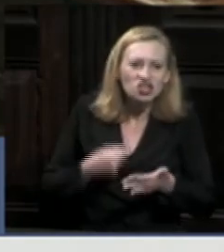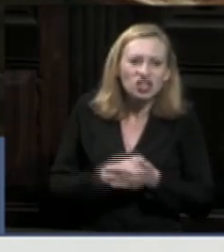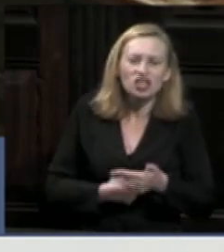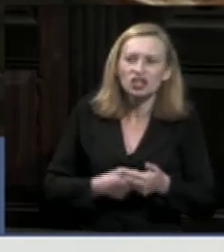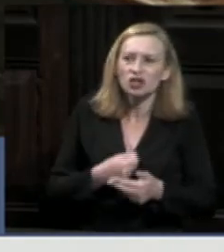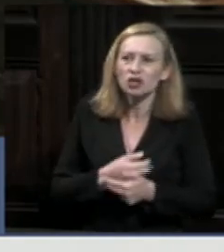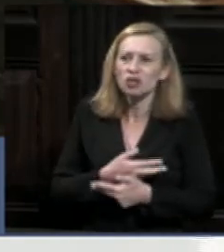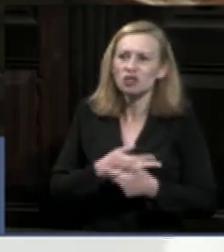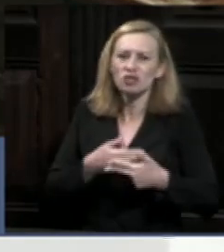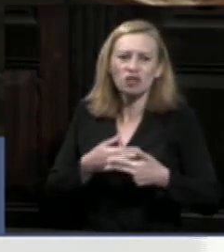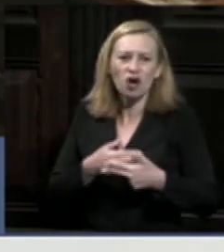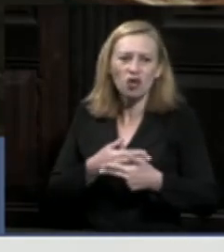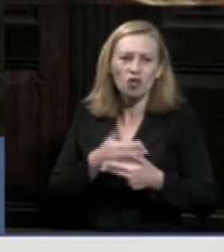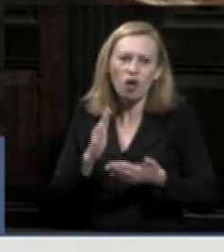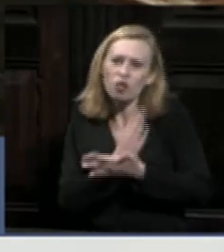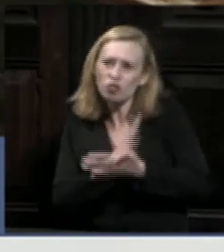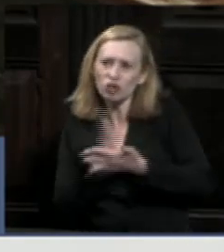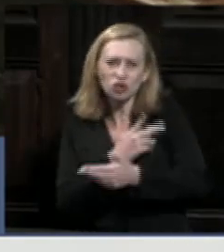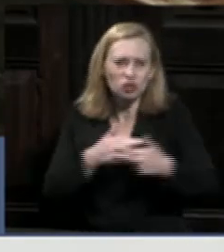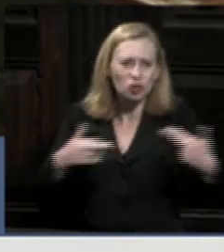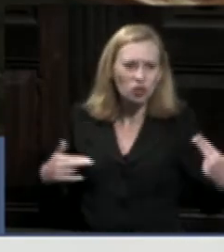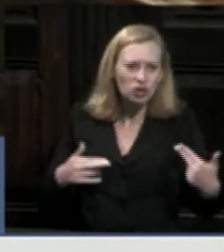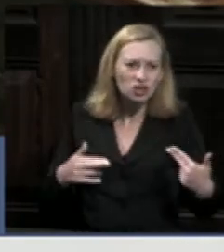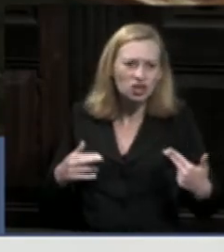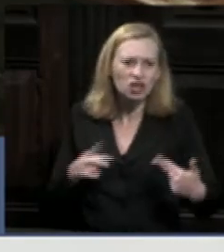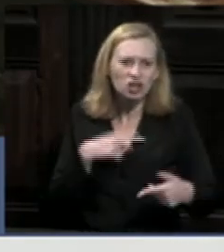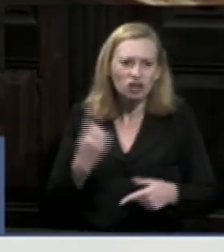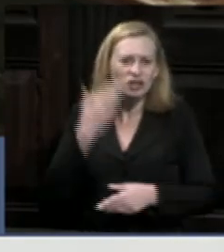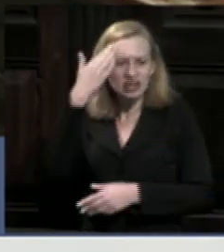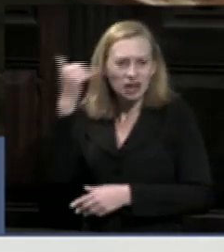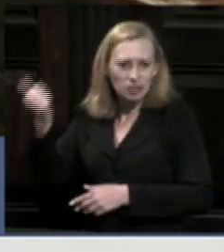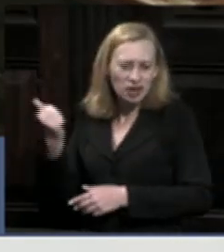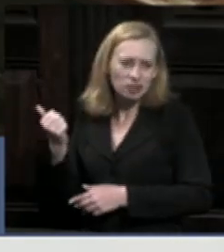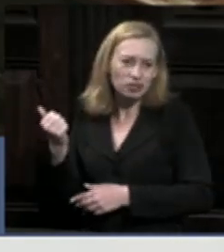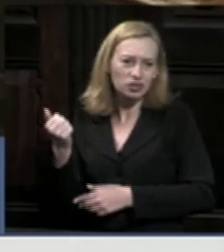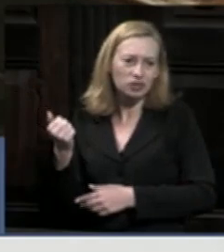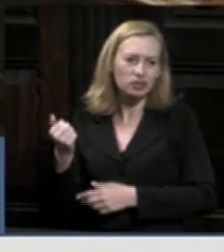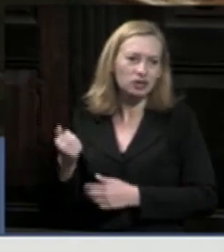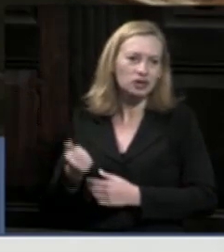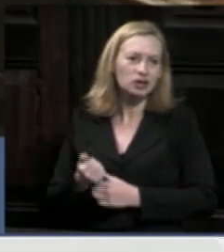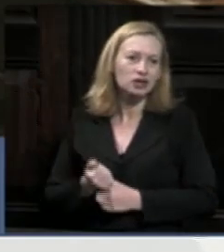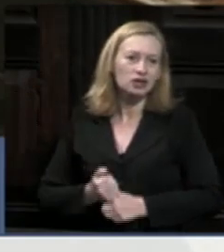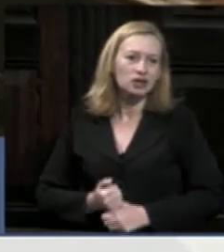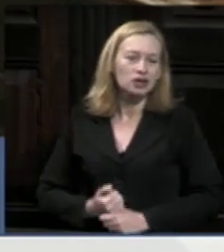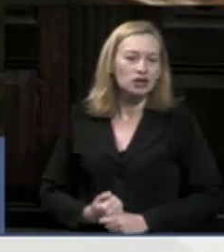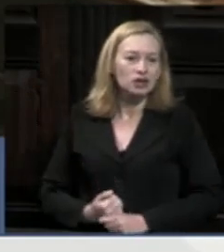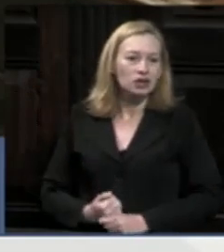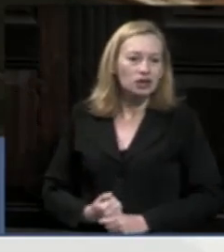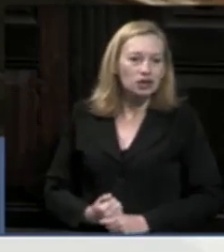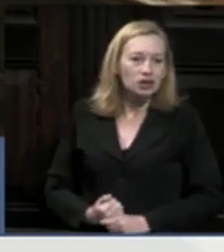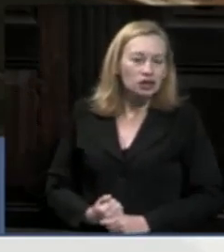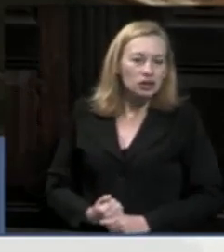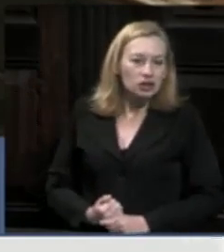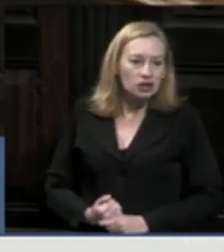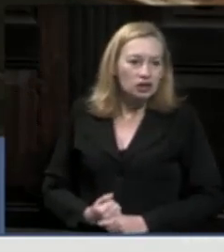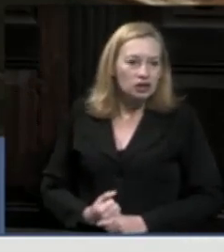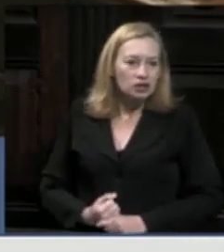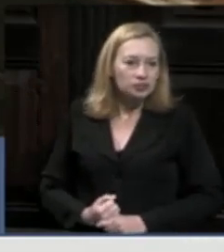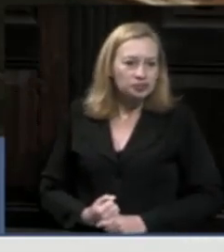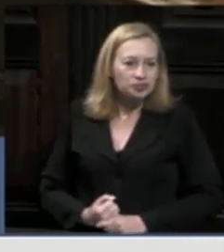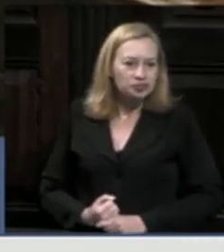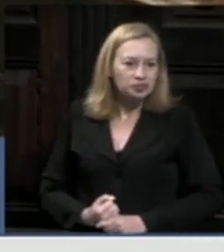que todos nós sabemos até que uma coisa no fundo sabe que não é esse tempo todo